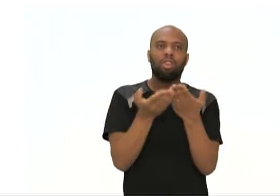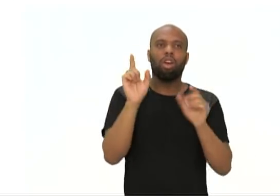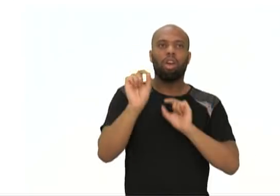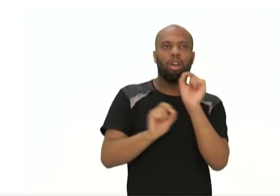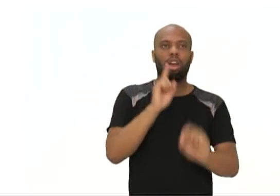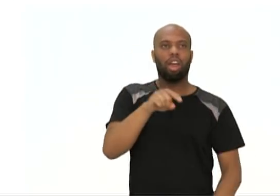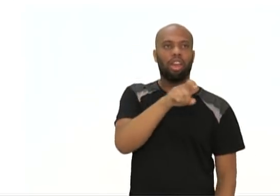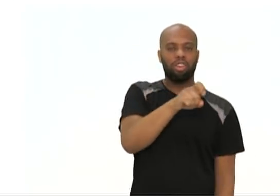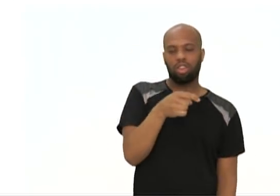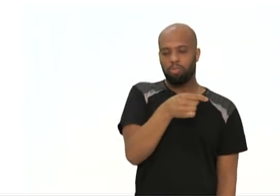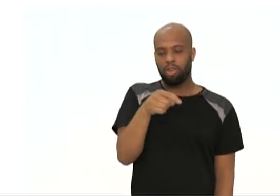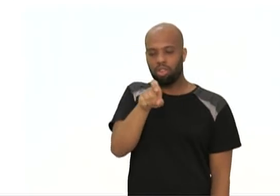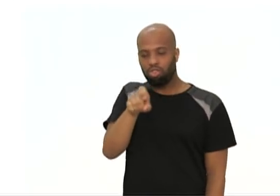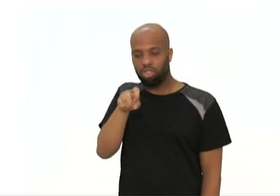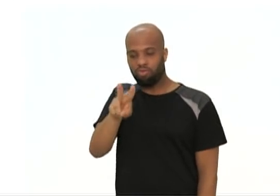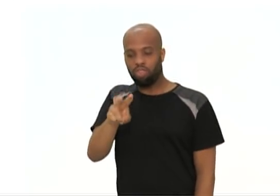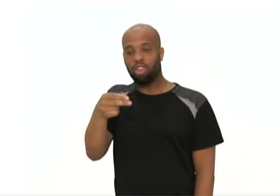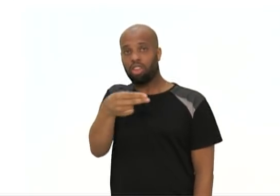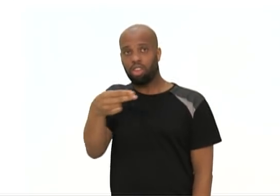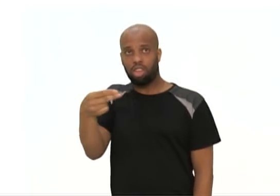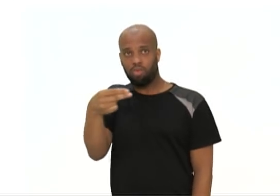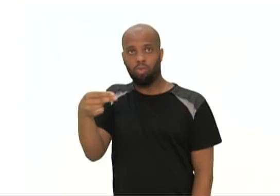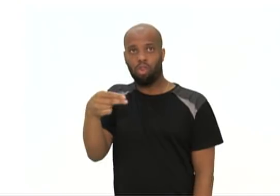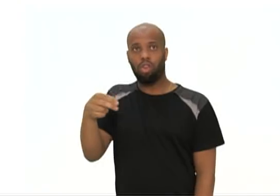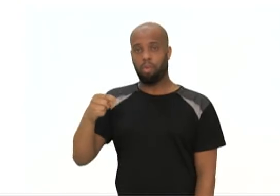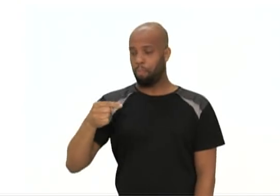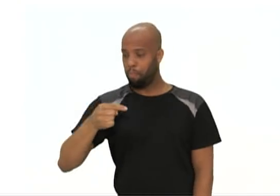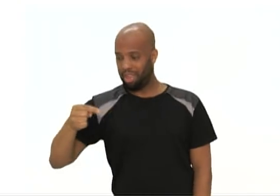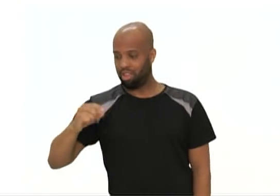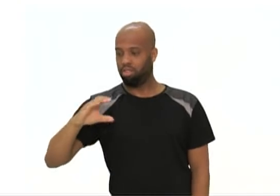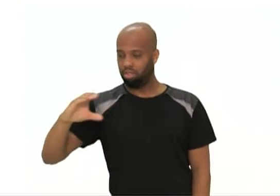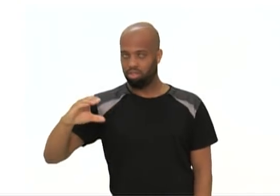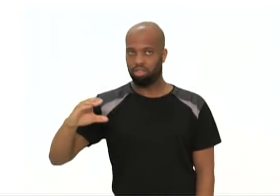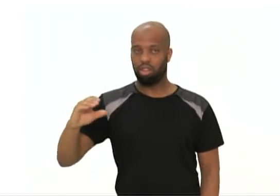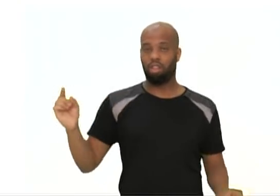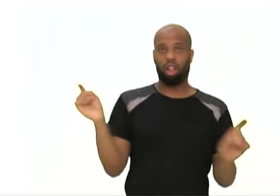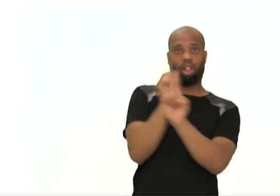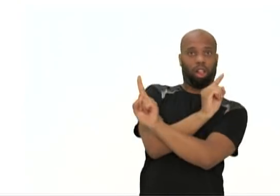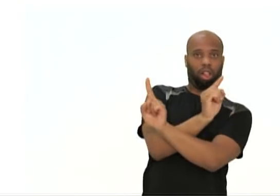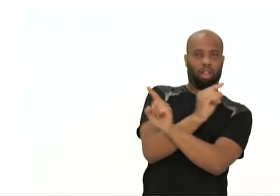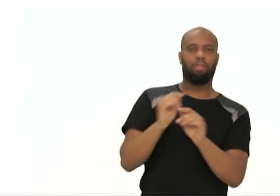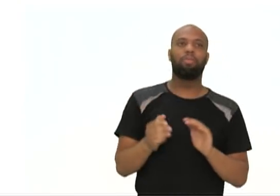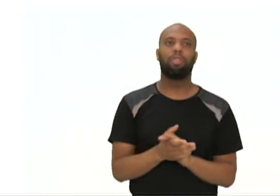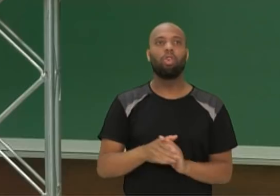x do vértice, que é igual a menos c, sentido